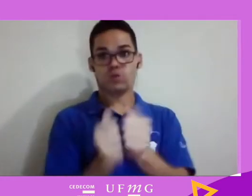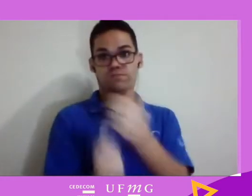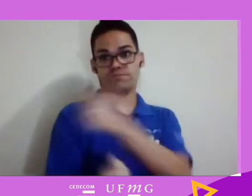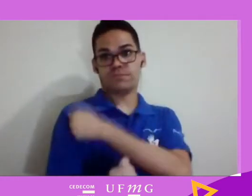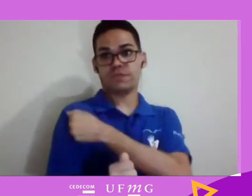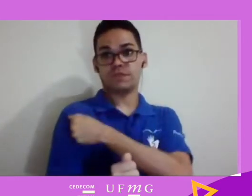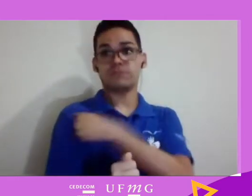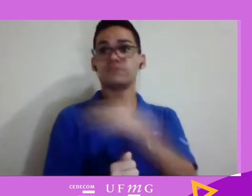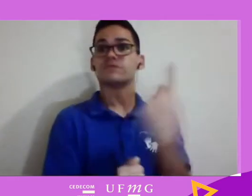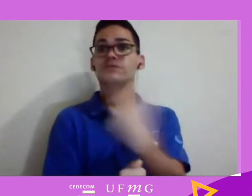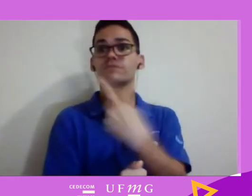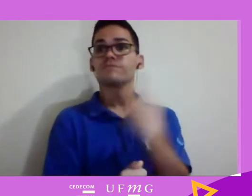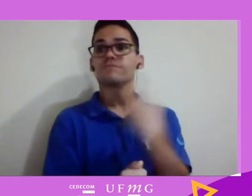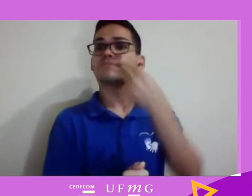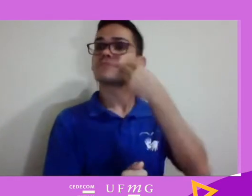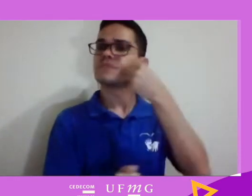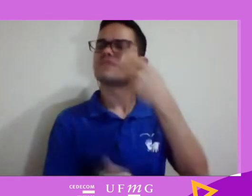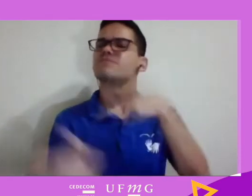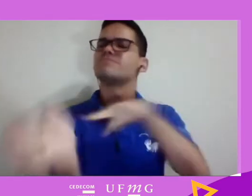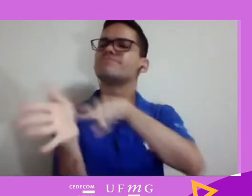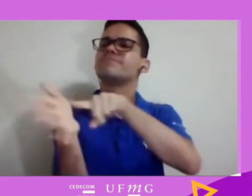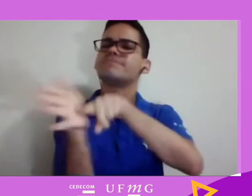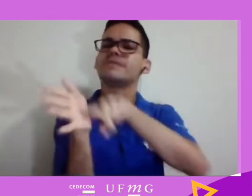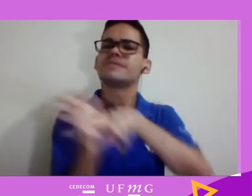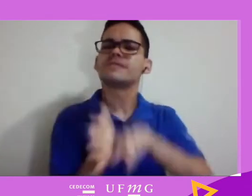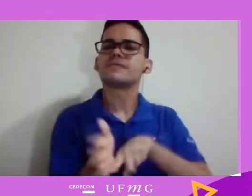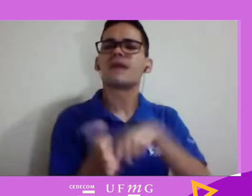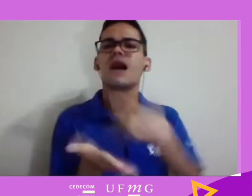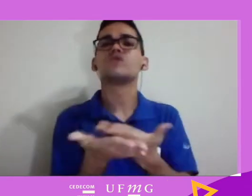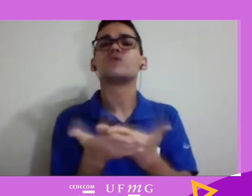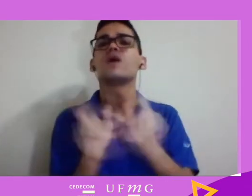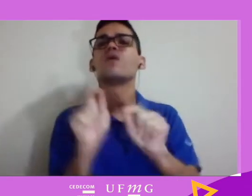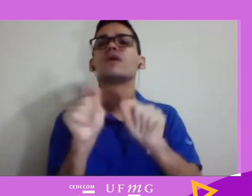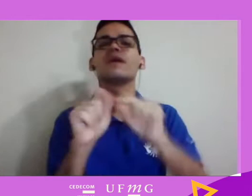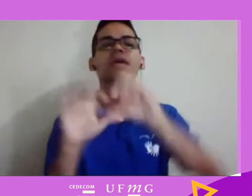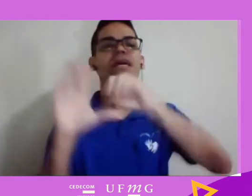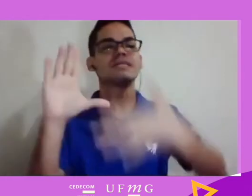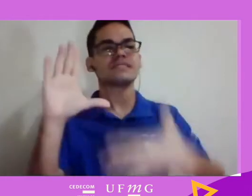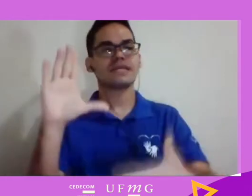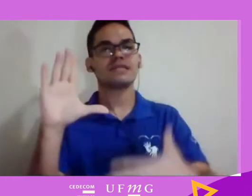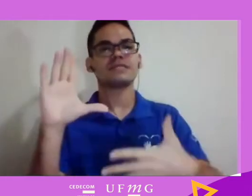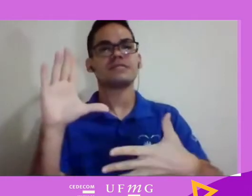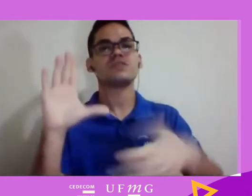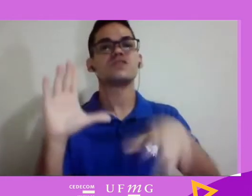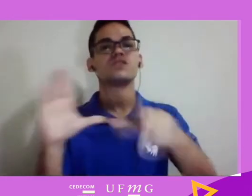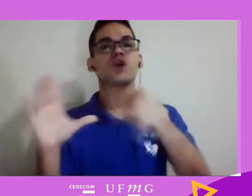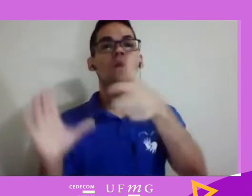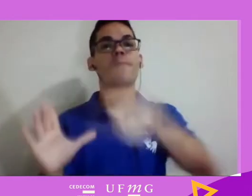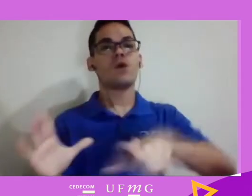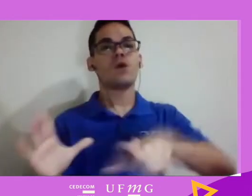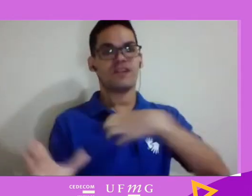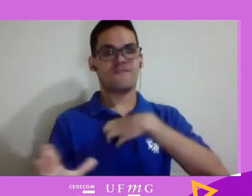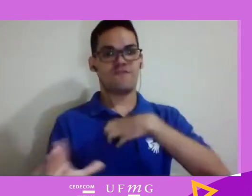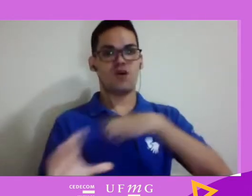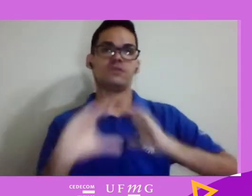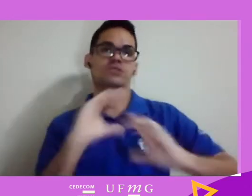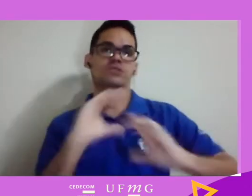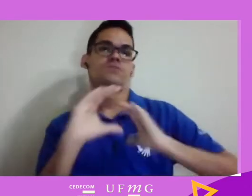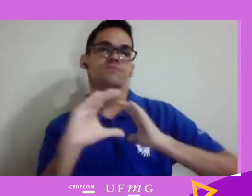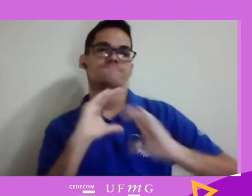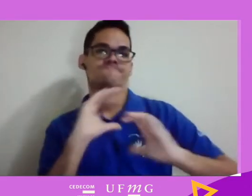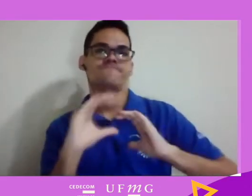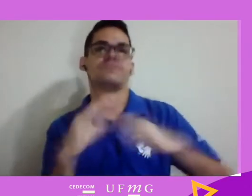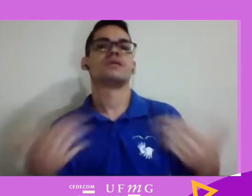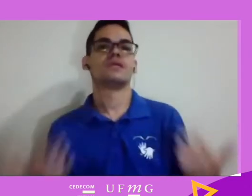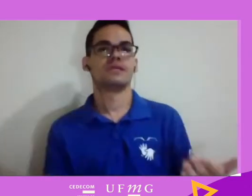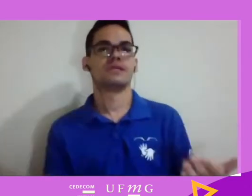isso como a característica de uma nova lógica de comunicação, que é a lógica transmídia. Então, a gente tem trabalhado isso na perspectiva do